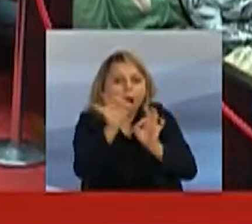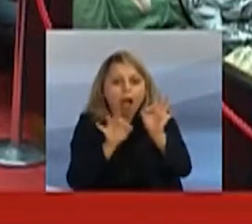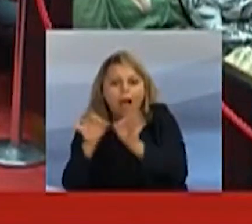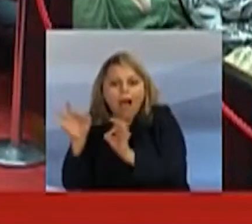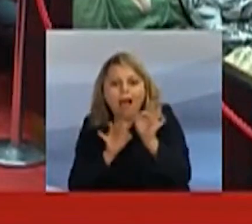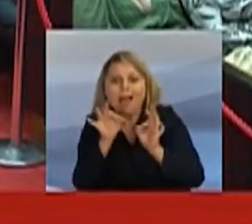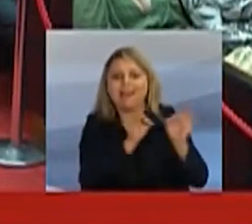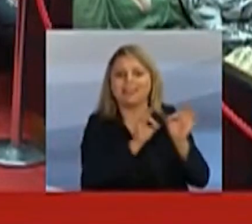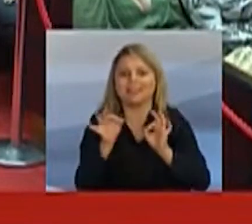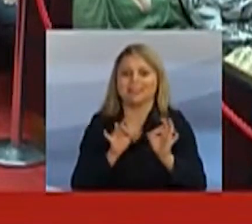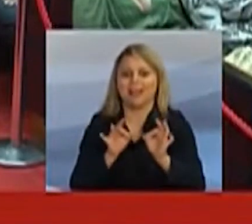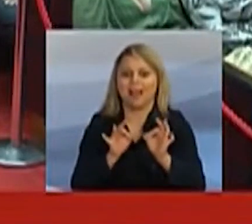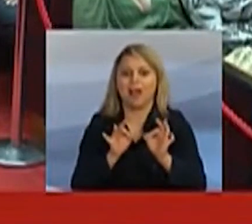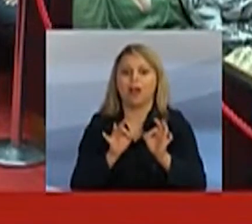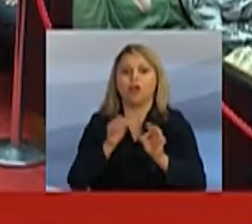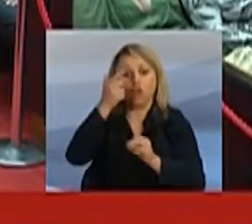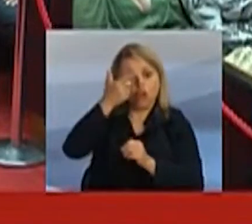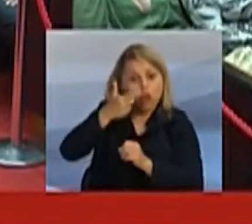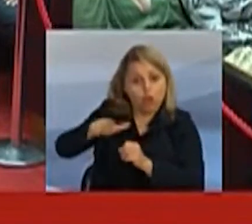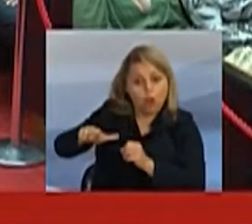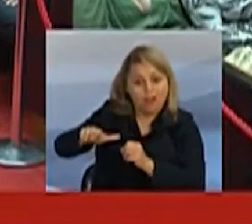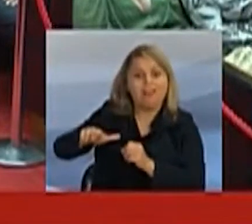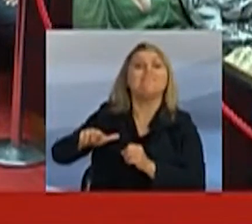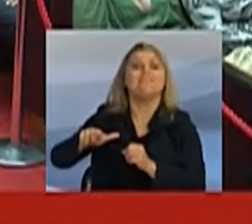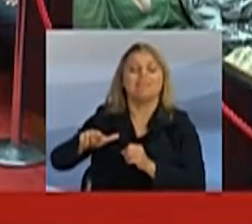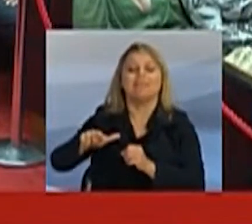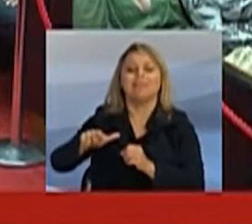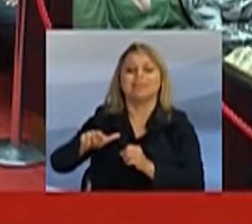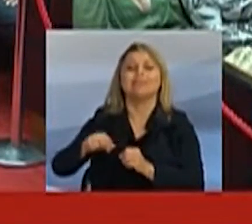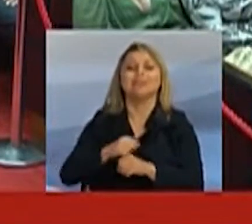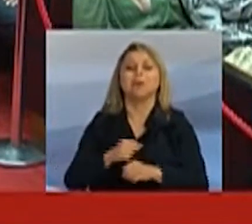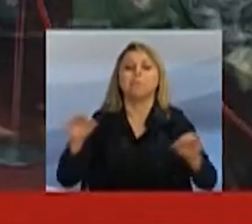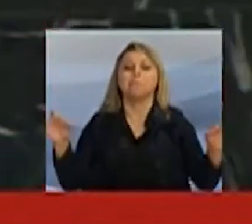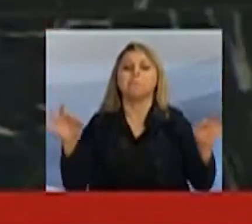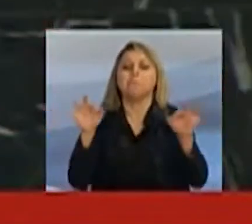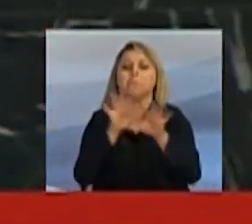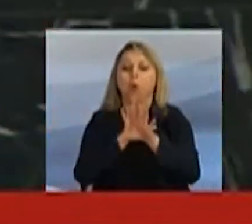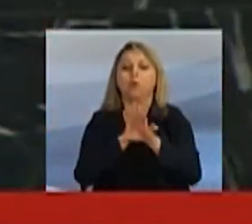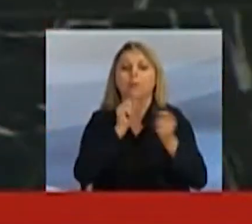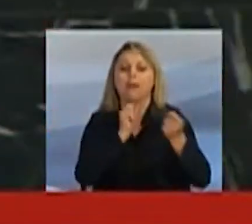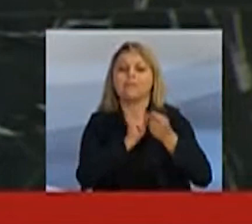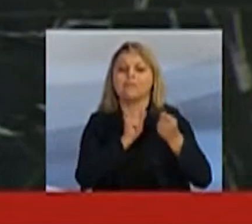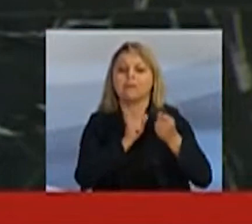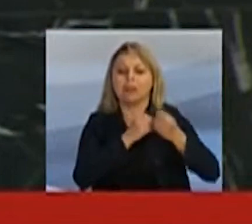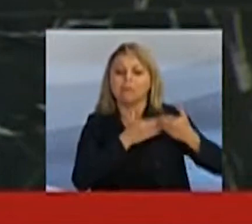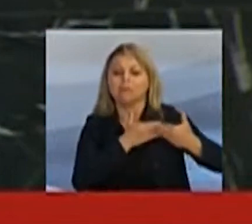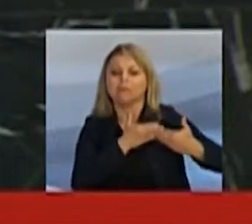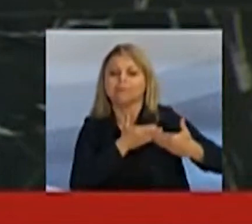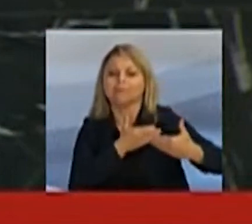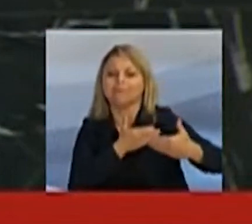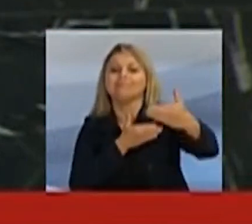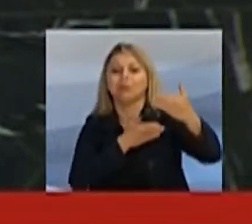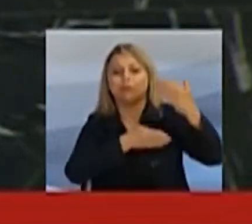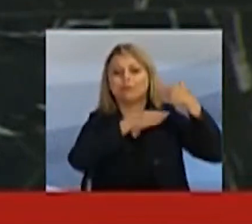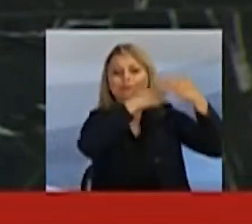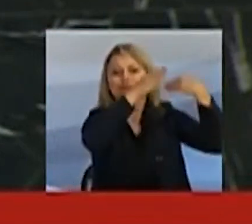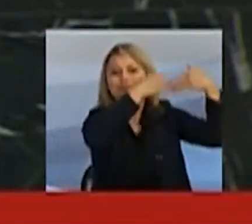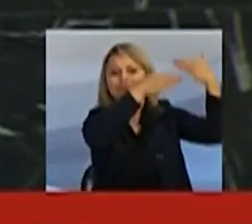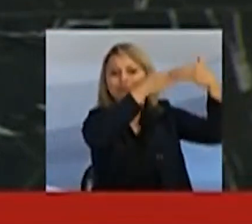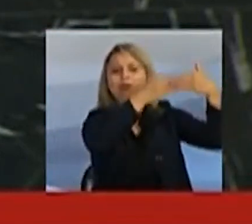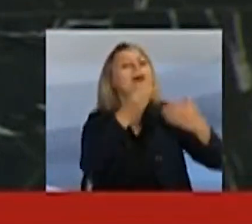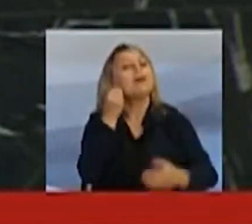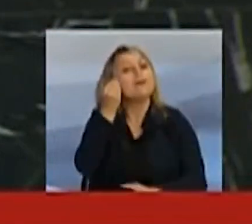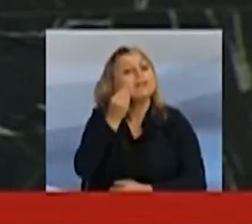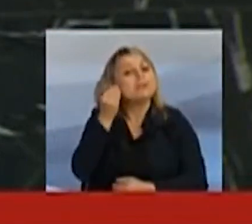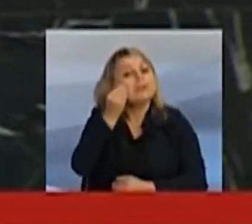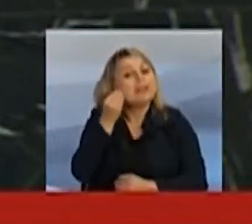colocar o trem de novo nos trilhos Estamos prontos para fazer essa locomotiva acelerar com a experiência